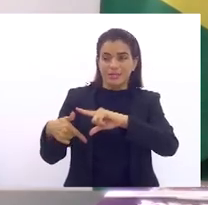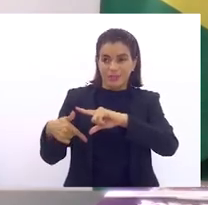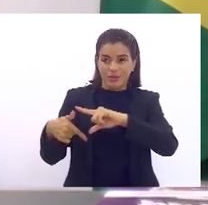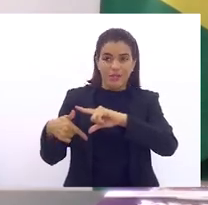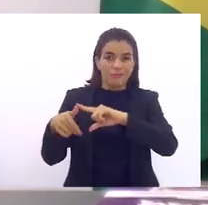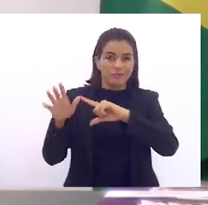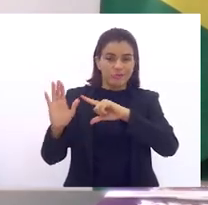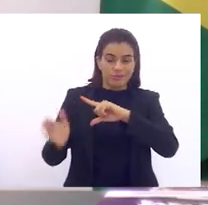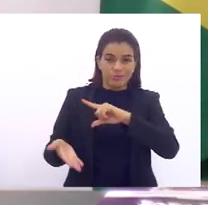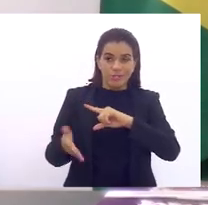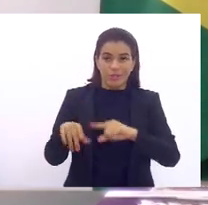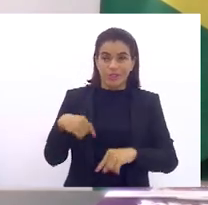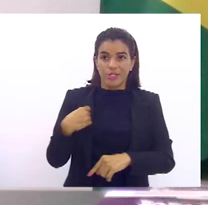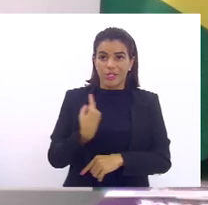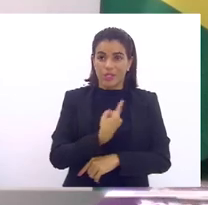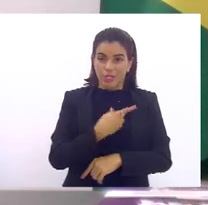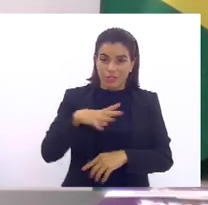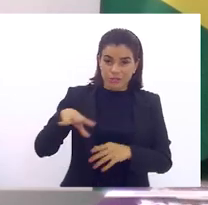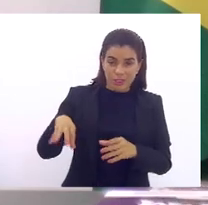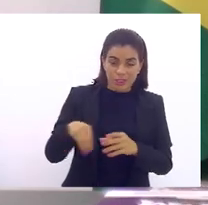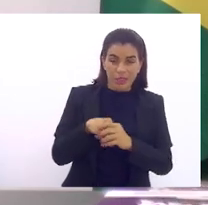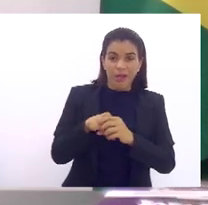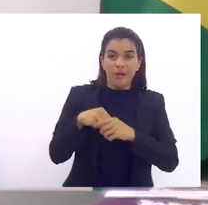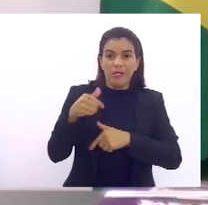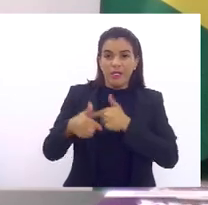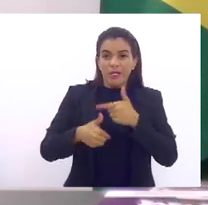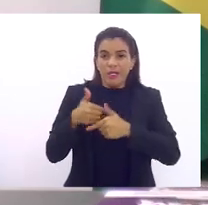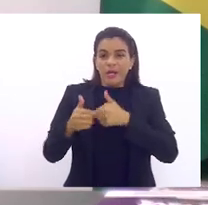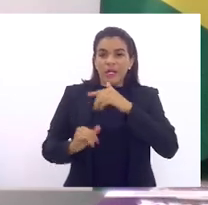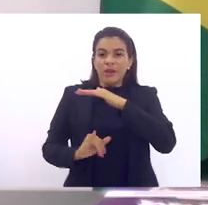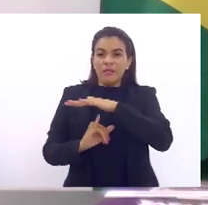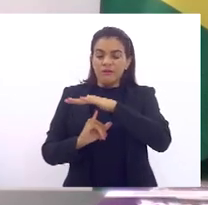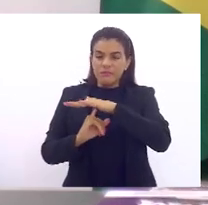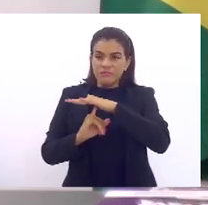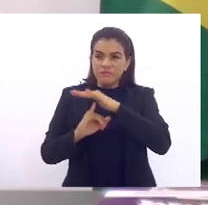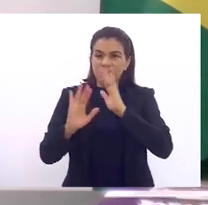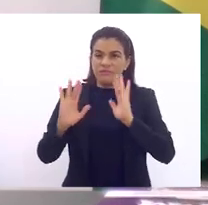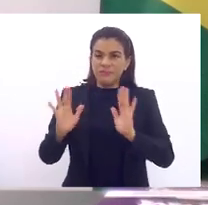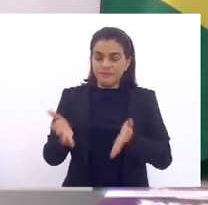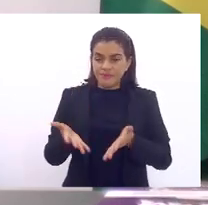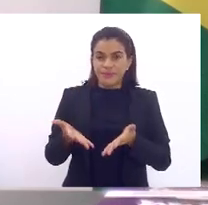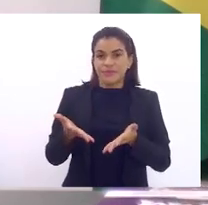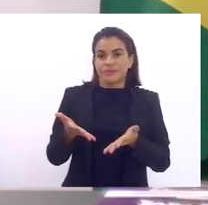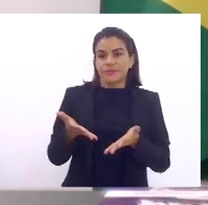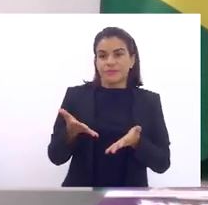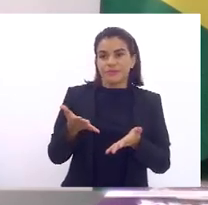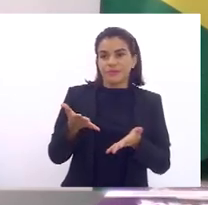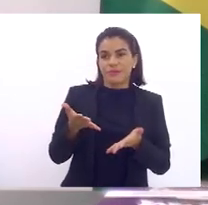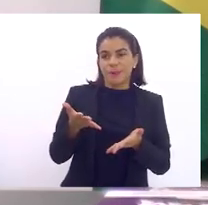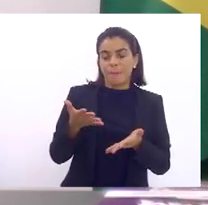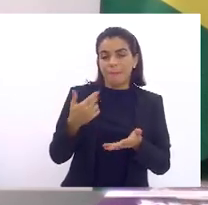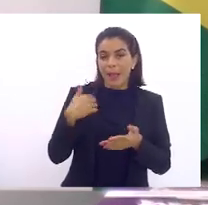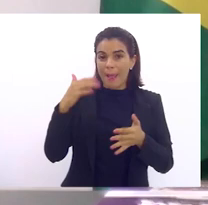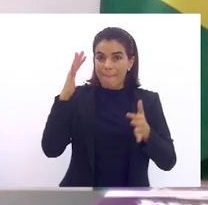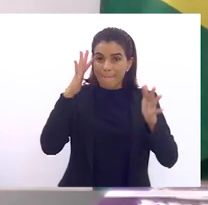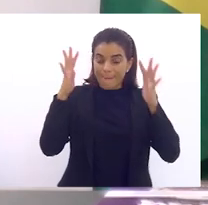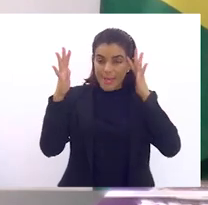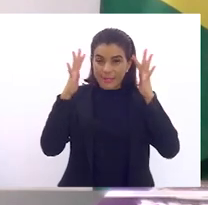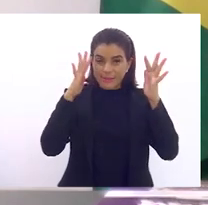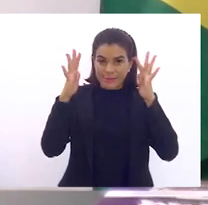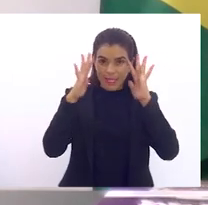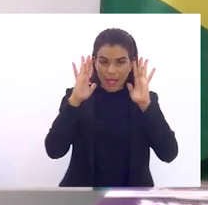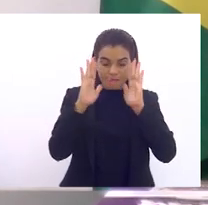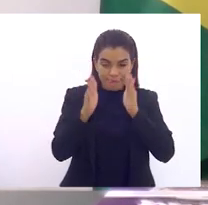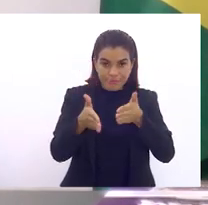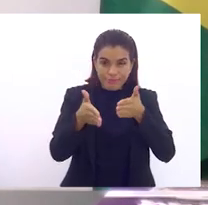nós né que nós que compomos as instituições nós eh fomos formados dessa forma para pensar assim